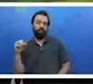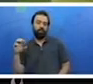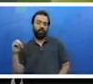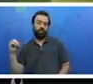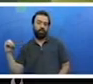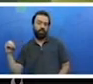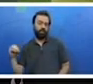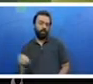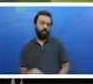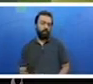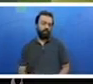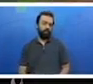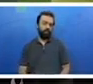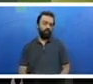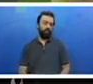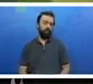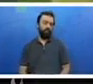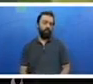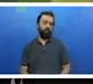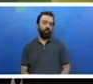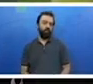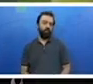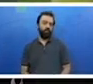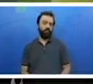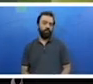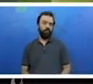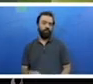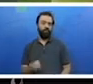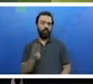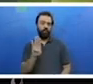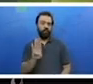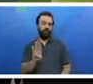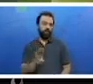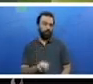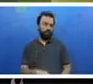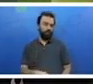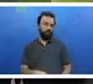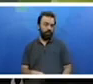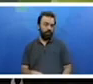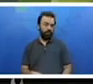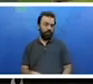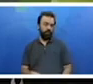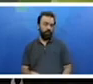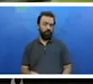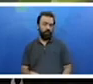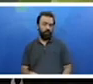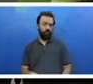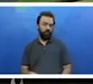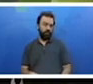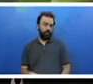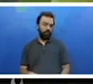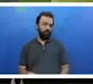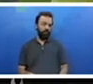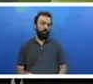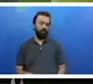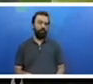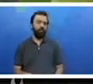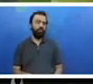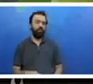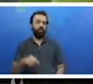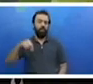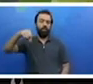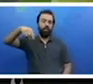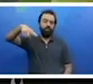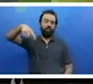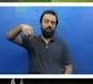Aí a gente pergunta, item B. Deixa eu tirar a resposta que é de vocês verem. Se a vazão for 20 litros por minuto, vai estar